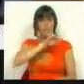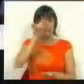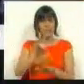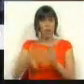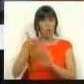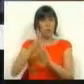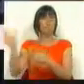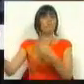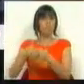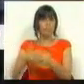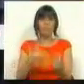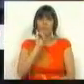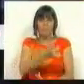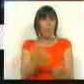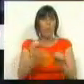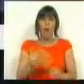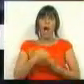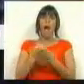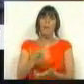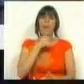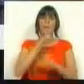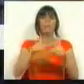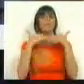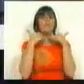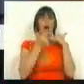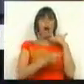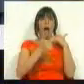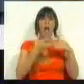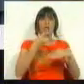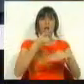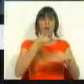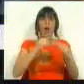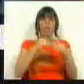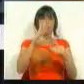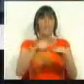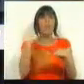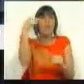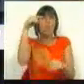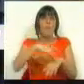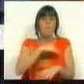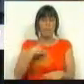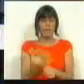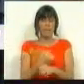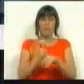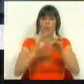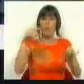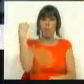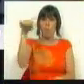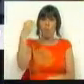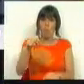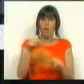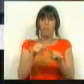fecharem, deixará também de haver assistência aos doentes internados para além das 9 horas que o único médico que presta serviço no Hospital